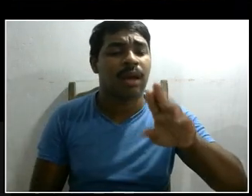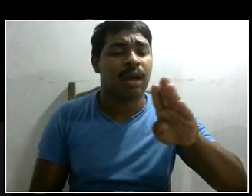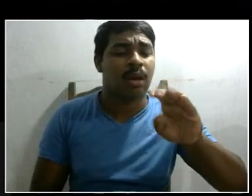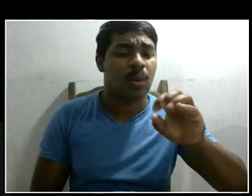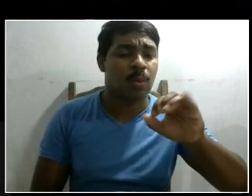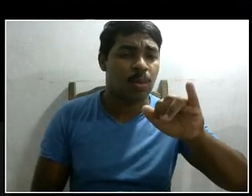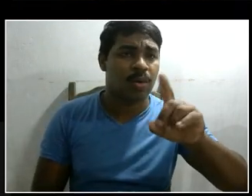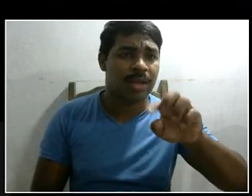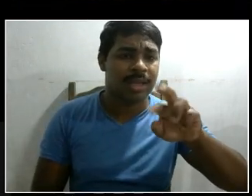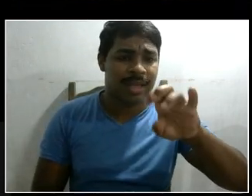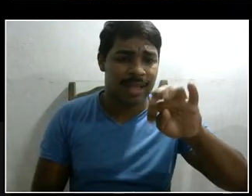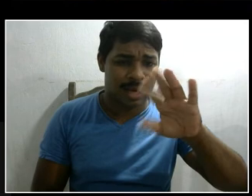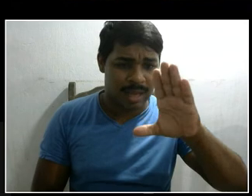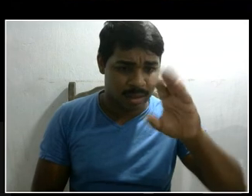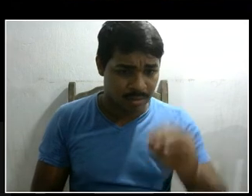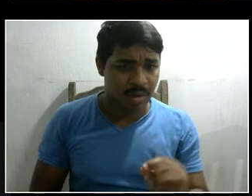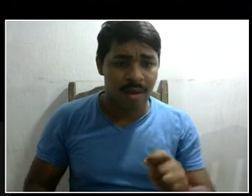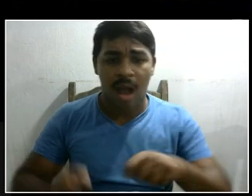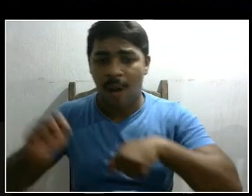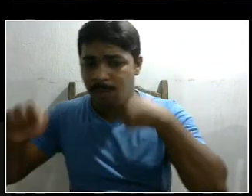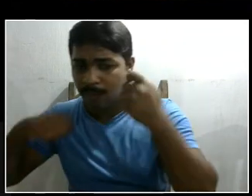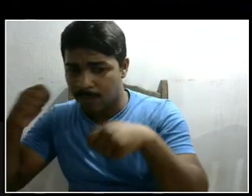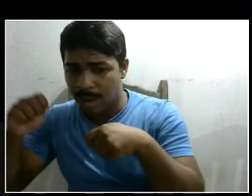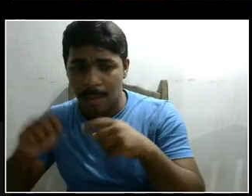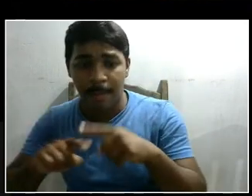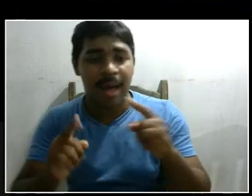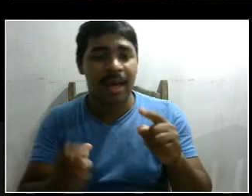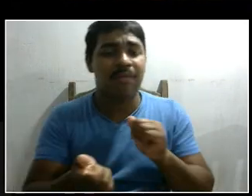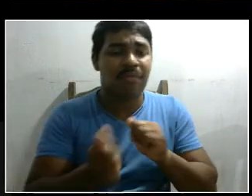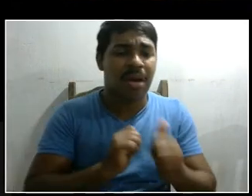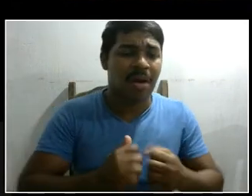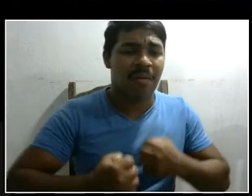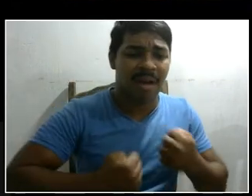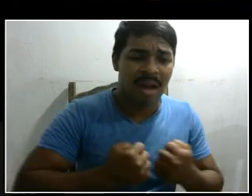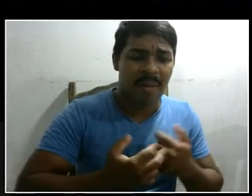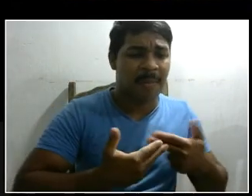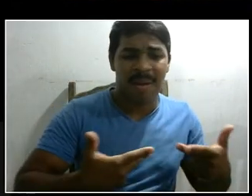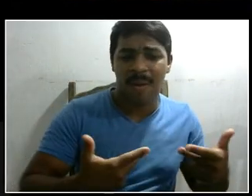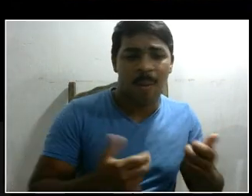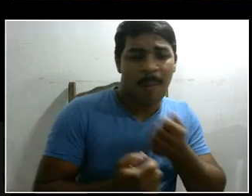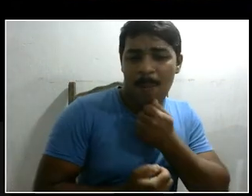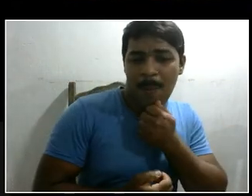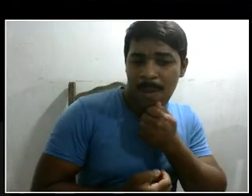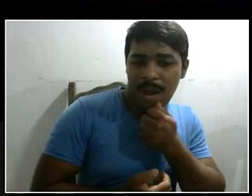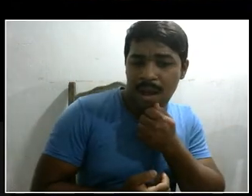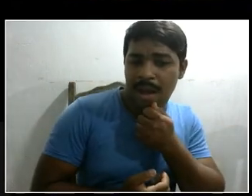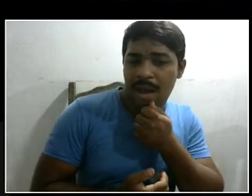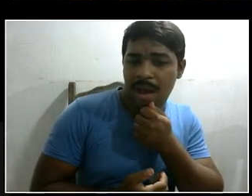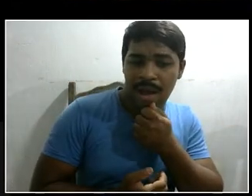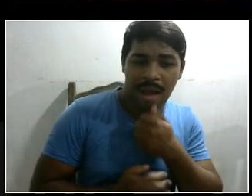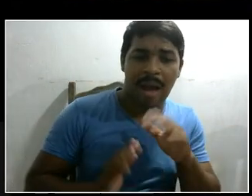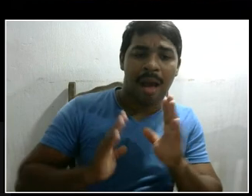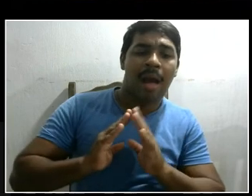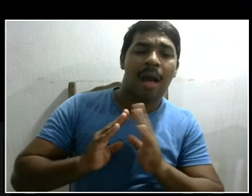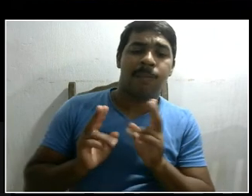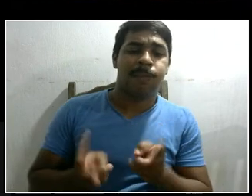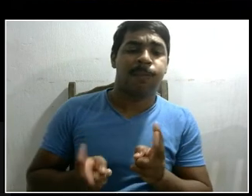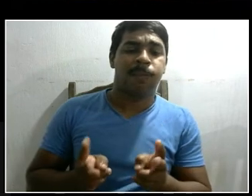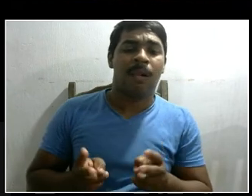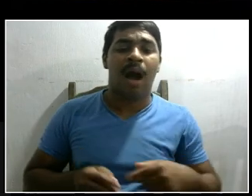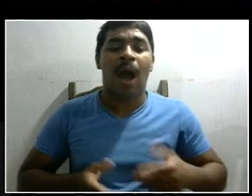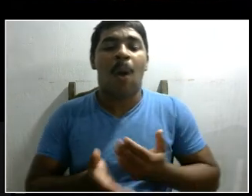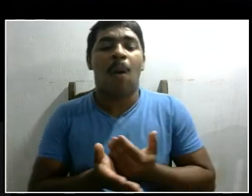pouca energia, né? Então, o que vai acontecer? Vai acumular no nosso corpo na forma de gordura. Aí, por exemplo, quando você quer